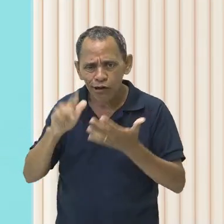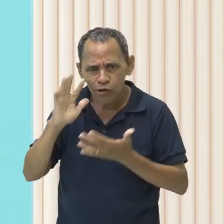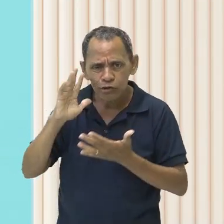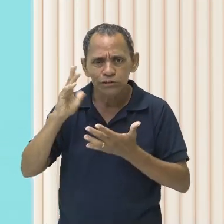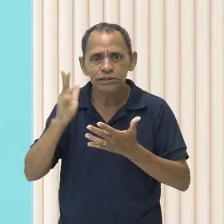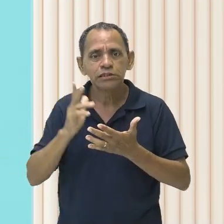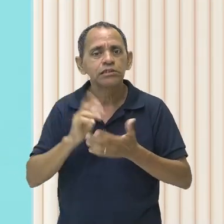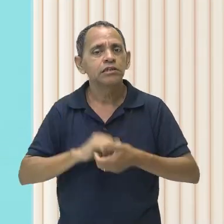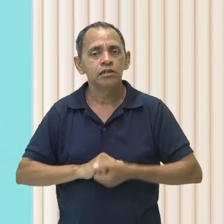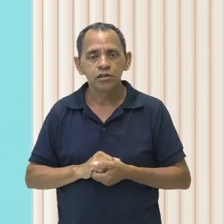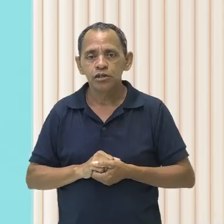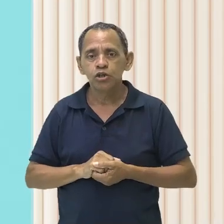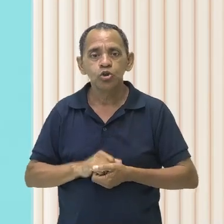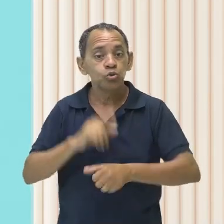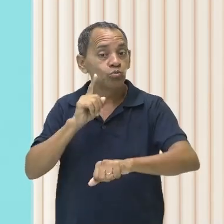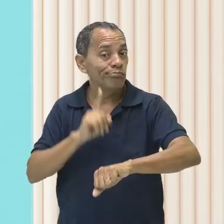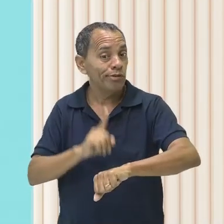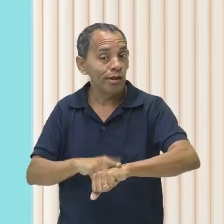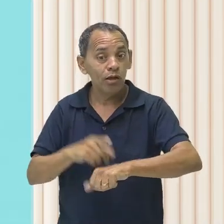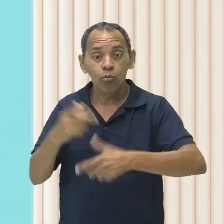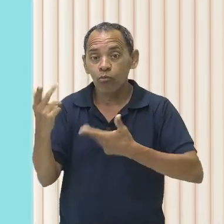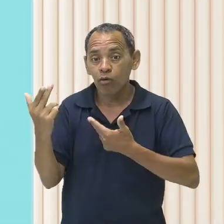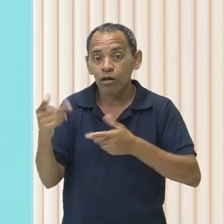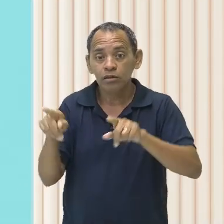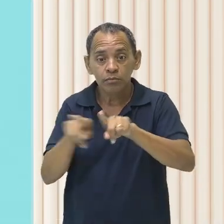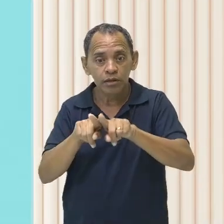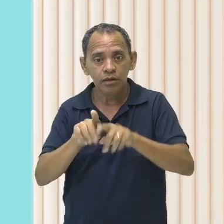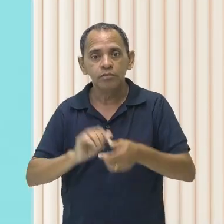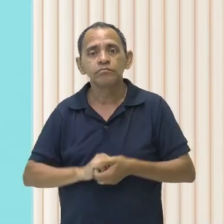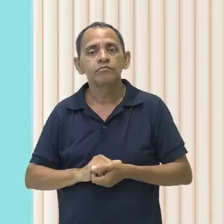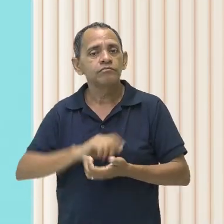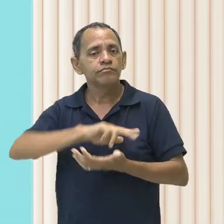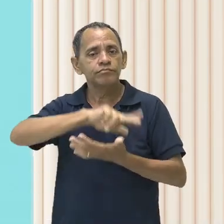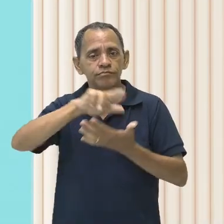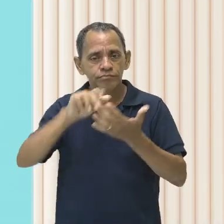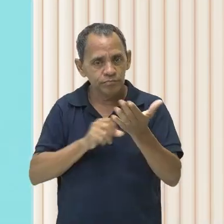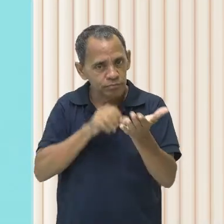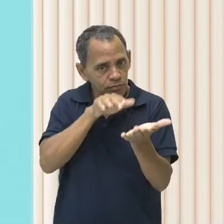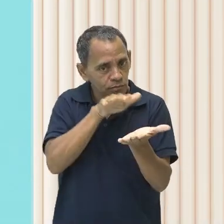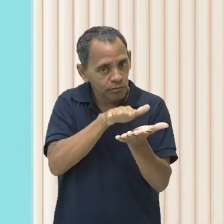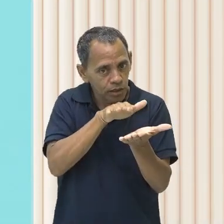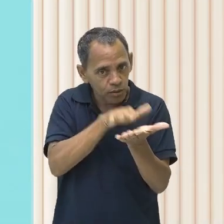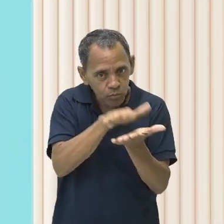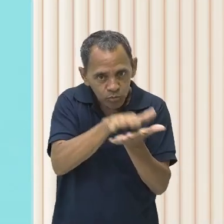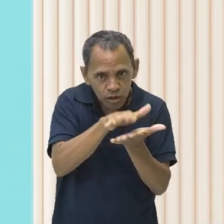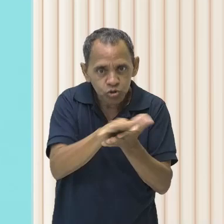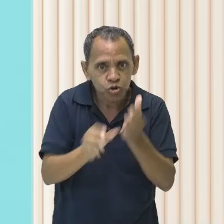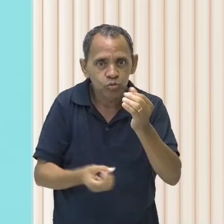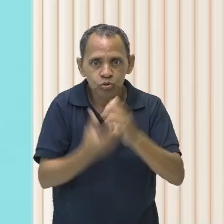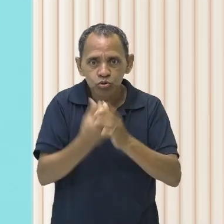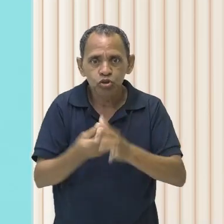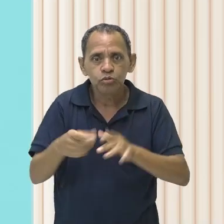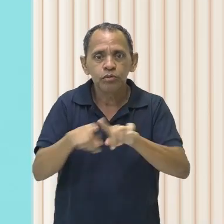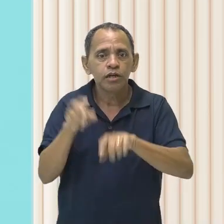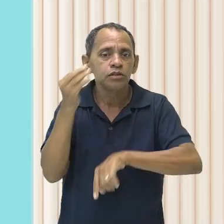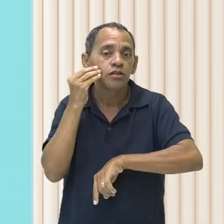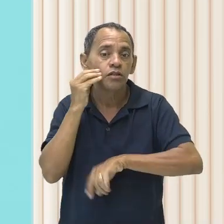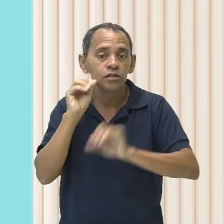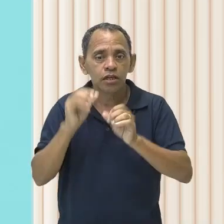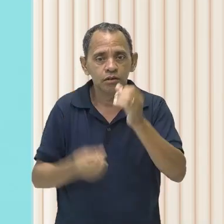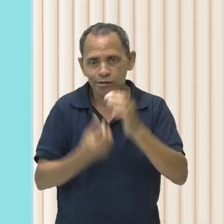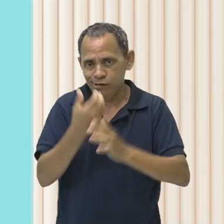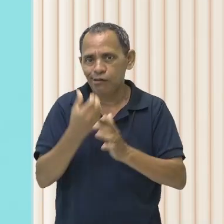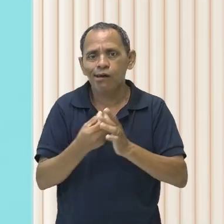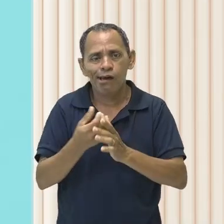nessa transição. Né? Então, vejo que são muitas produções diferentes. Então, ali estava ainda tentando criar